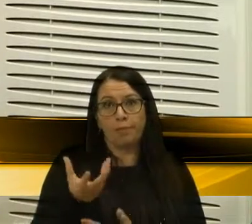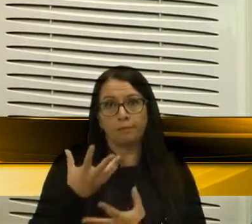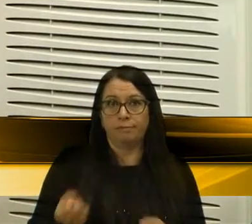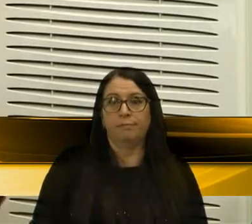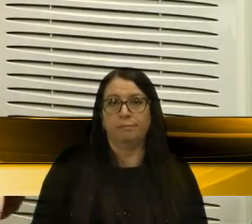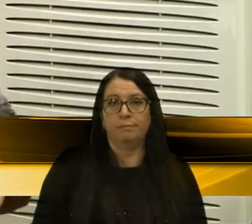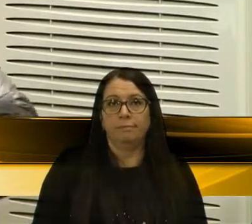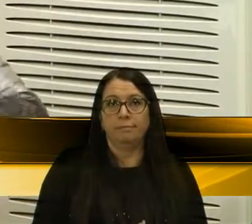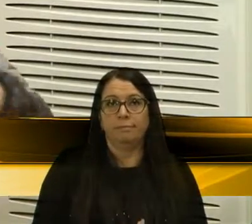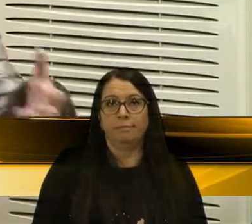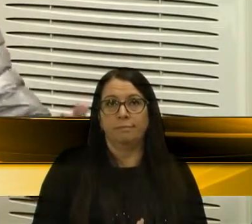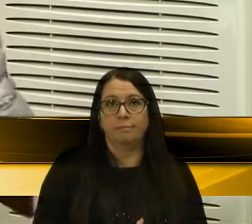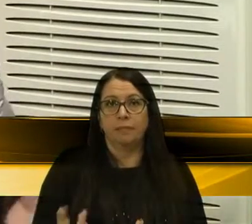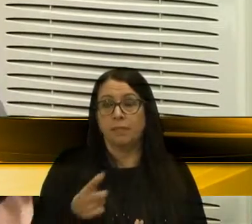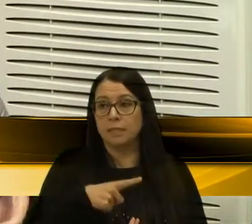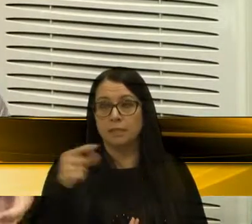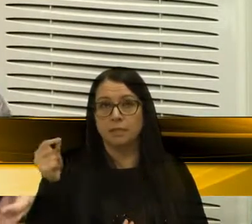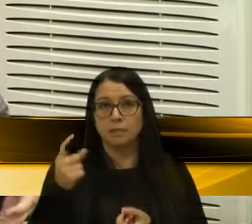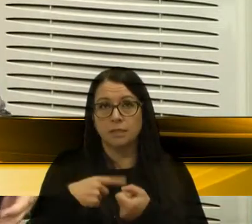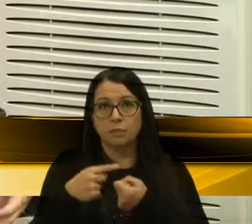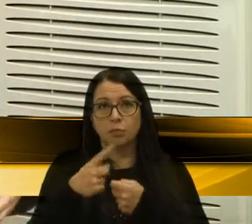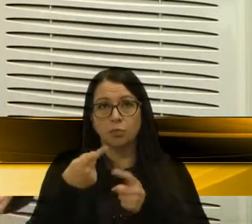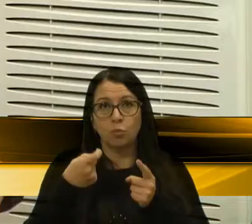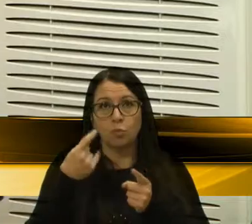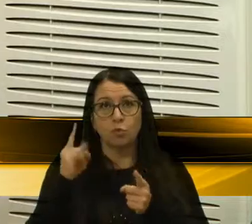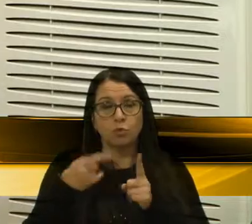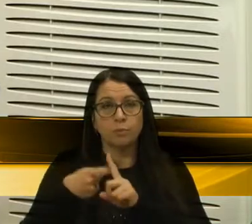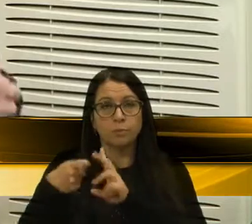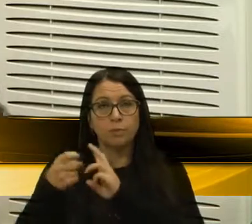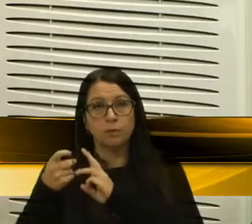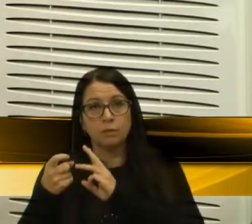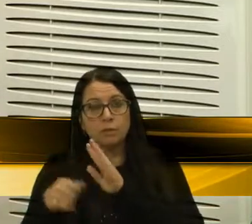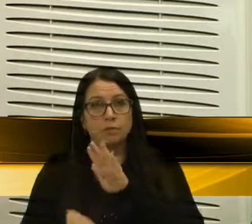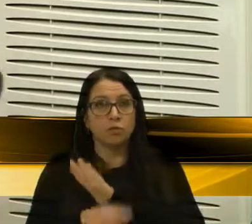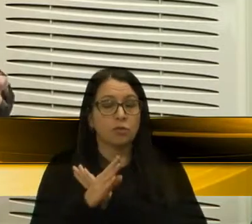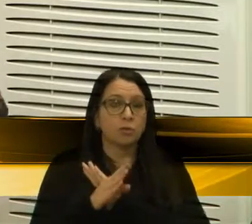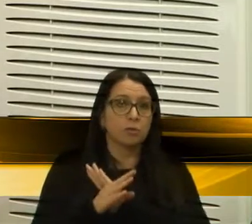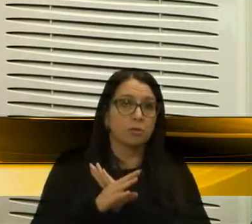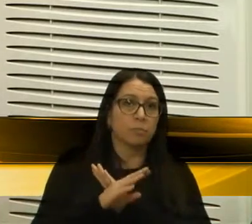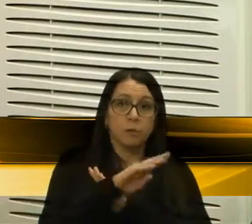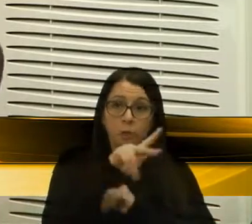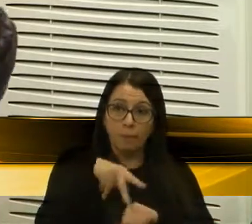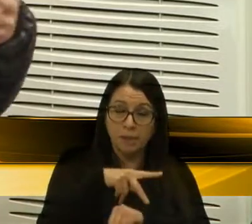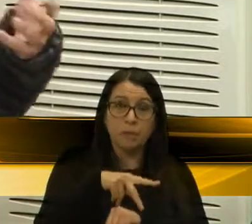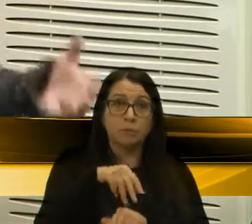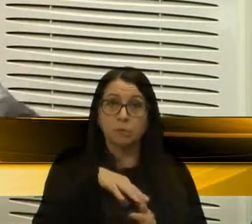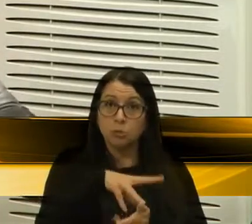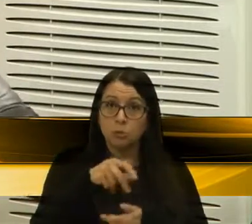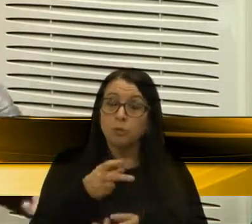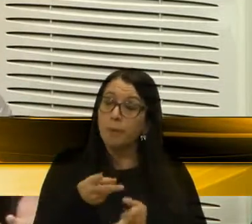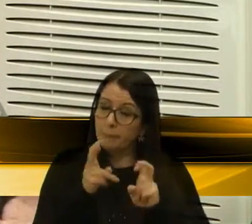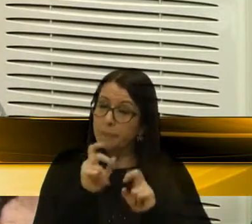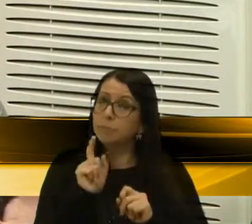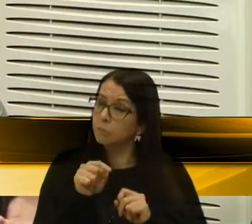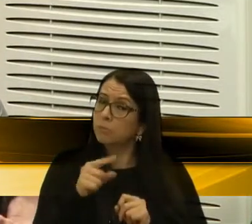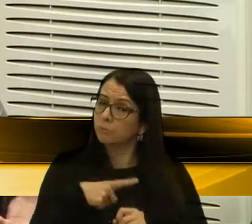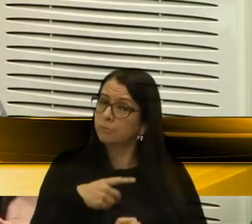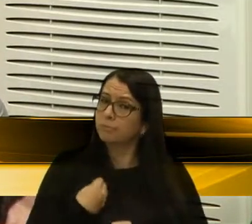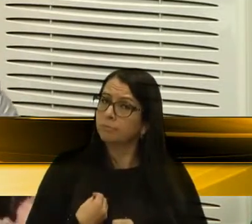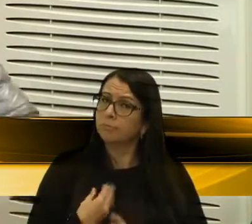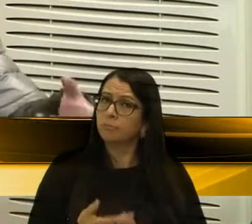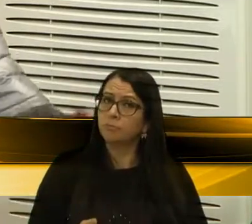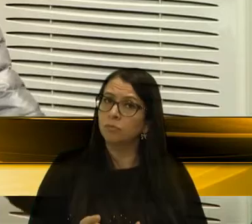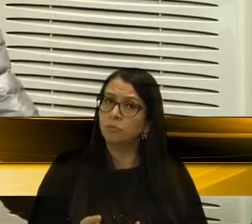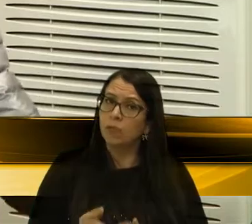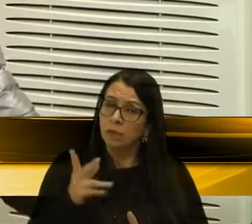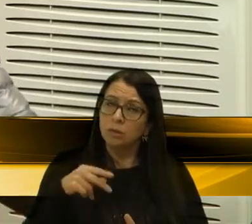quem saiu da cidade nos últimos meses aí e viajou pelo mundo pelo país percebeu que isso existe